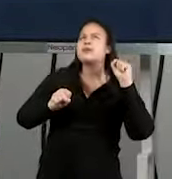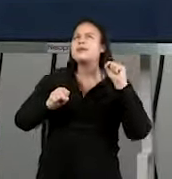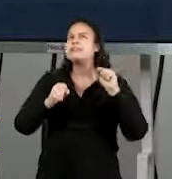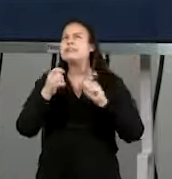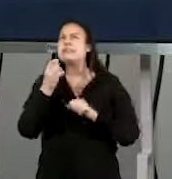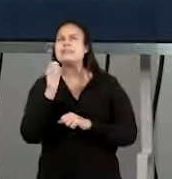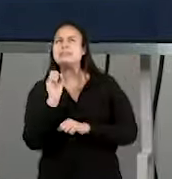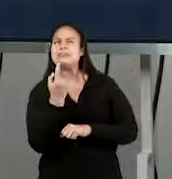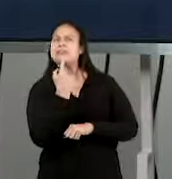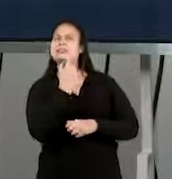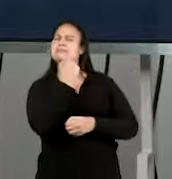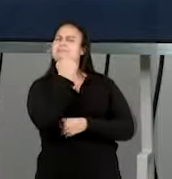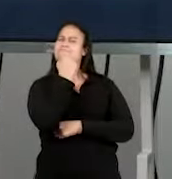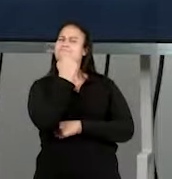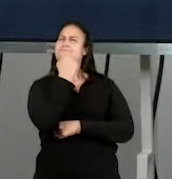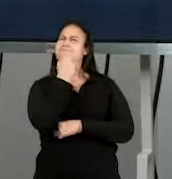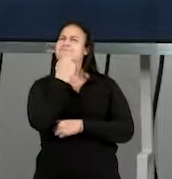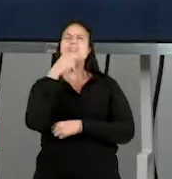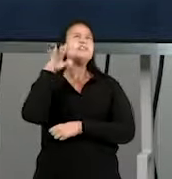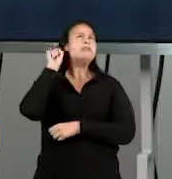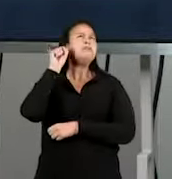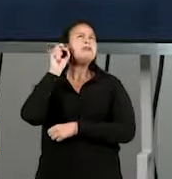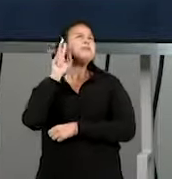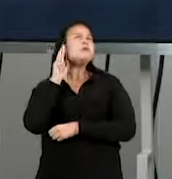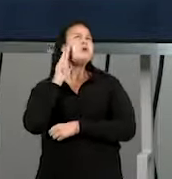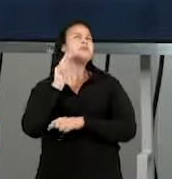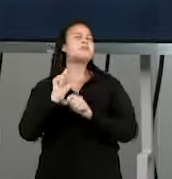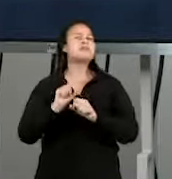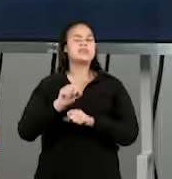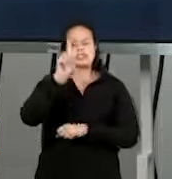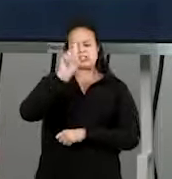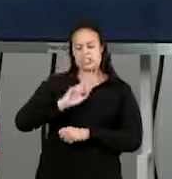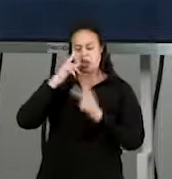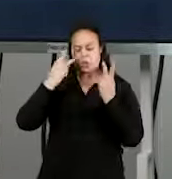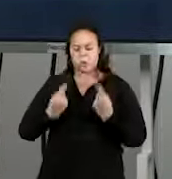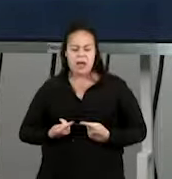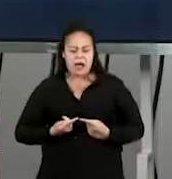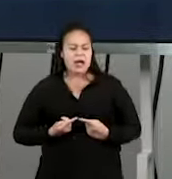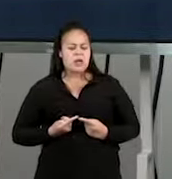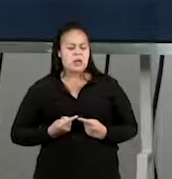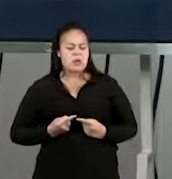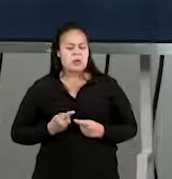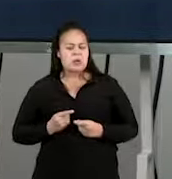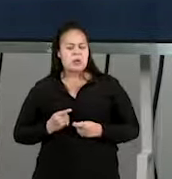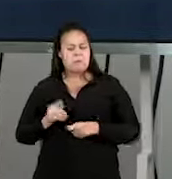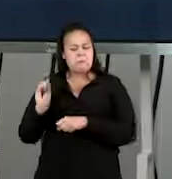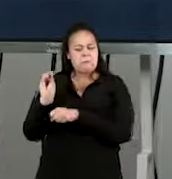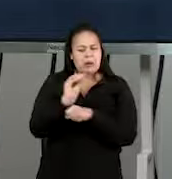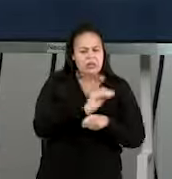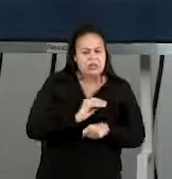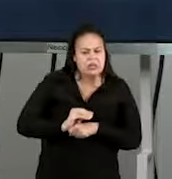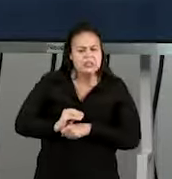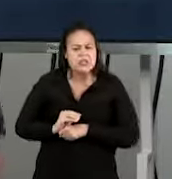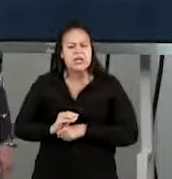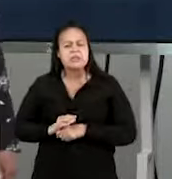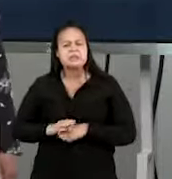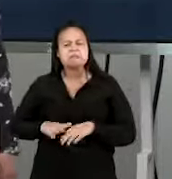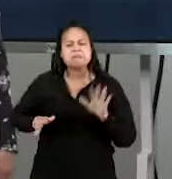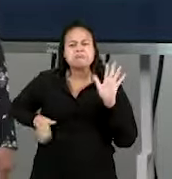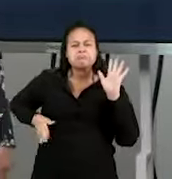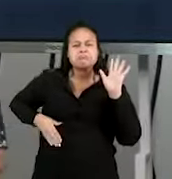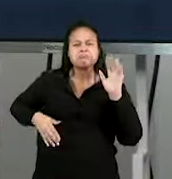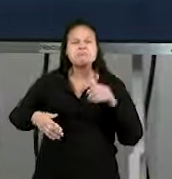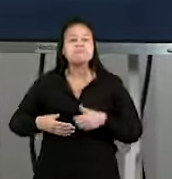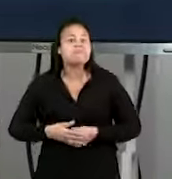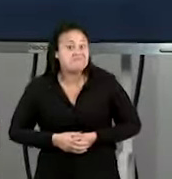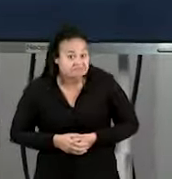ouvi respostas do tipo: direitos humanos é um negócio que defende bandido. Não, direitos humanos é umas pessoas aí que